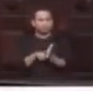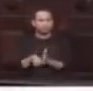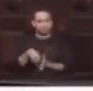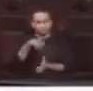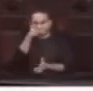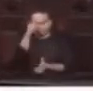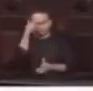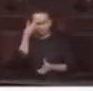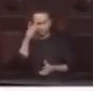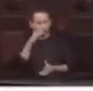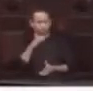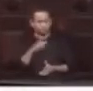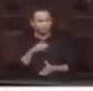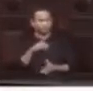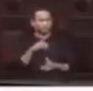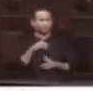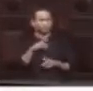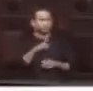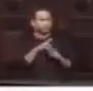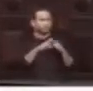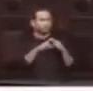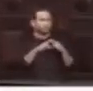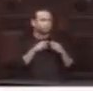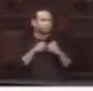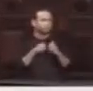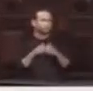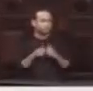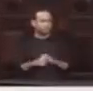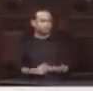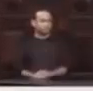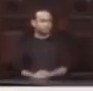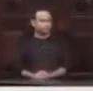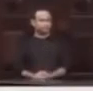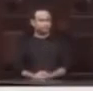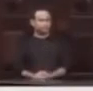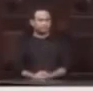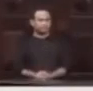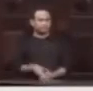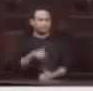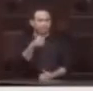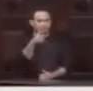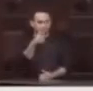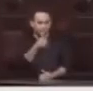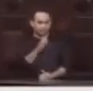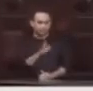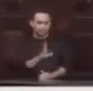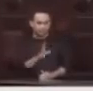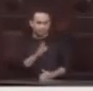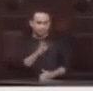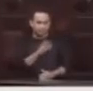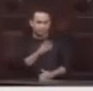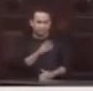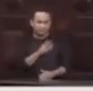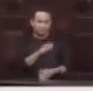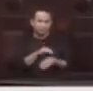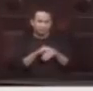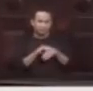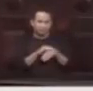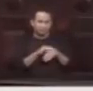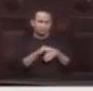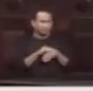se vai continuar se acovardando. Primeiro, nós já conversamos em relação ao parágrafo